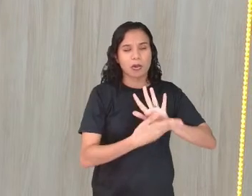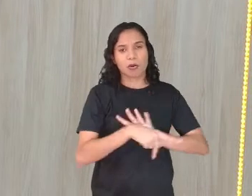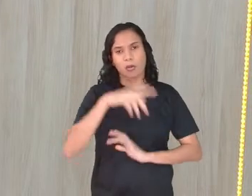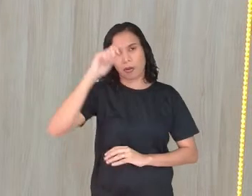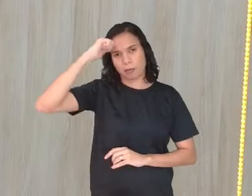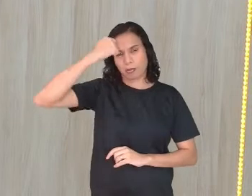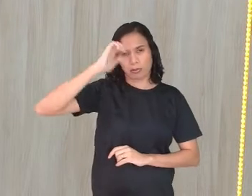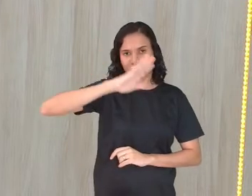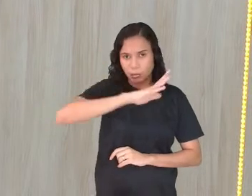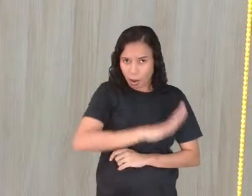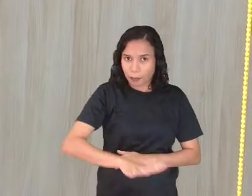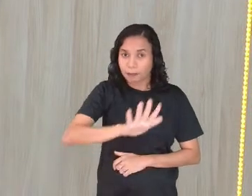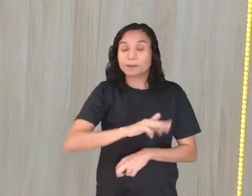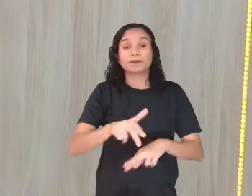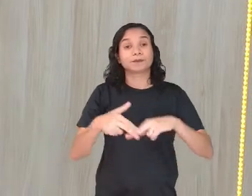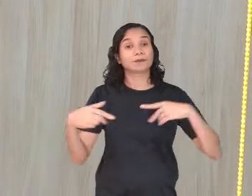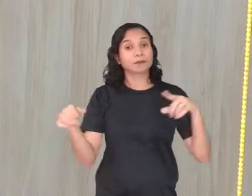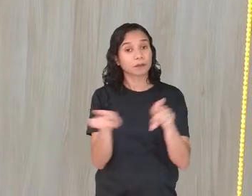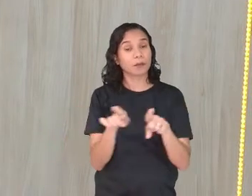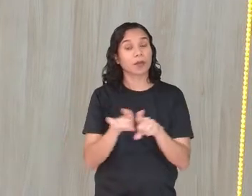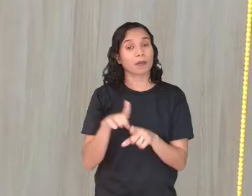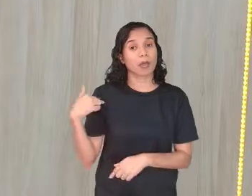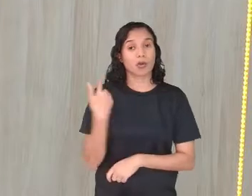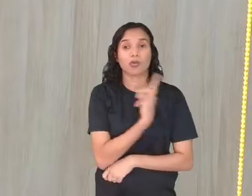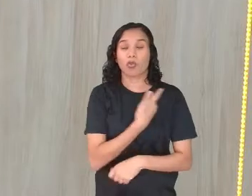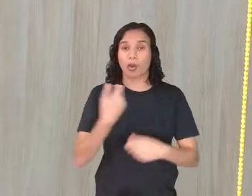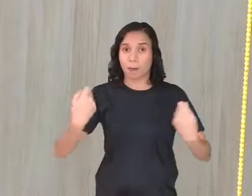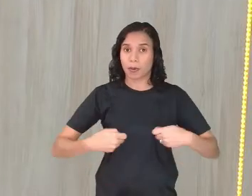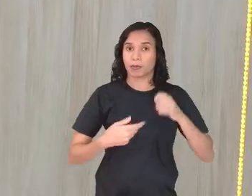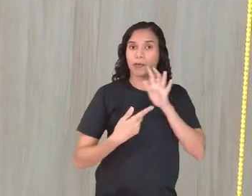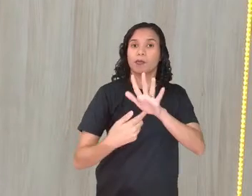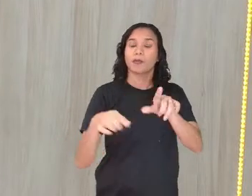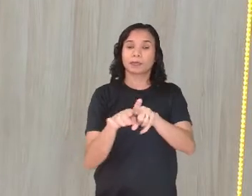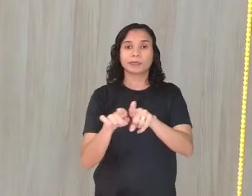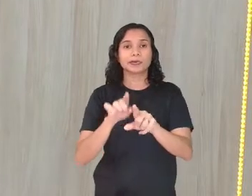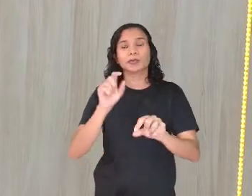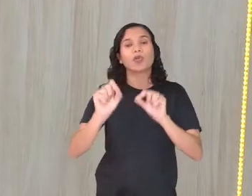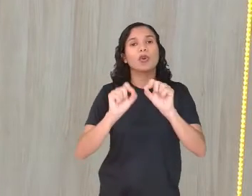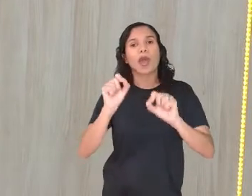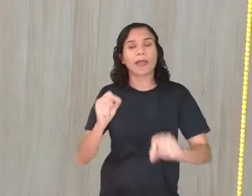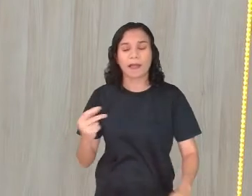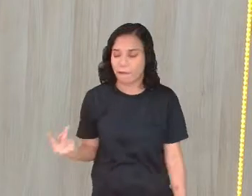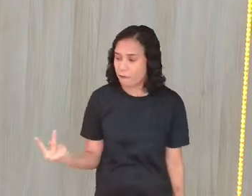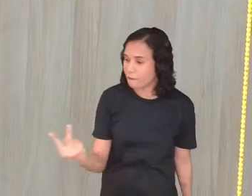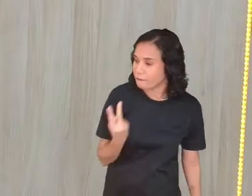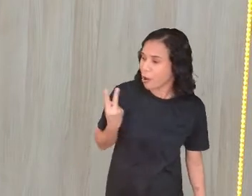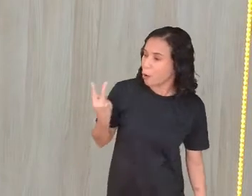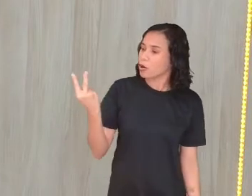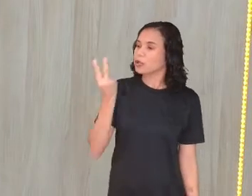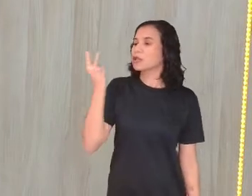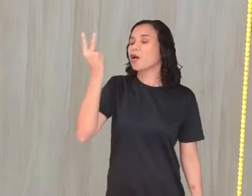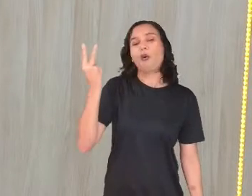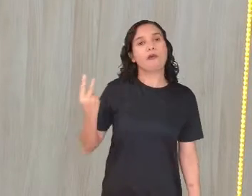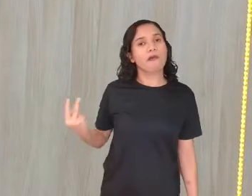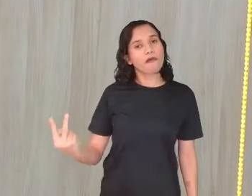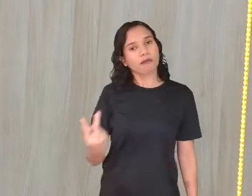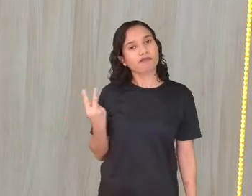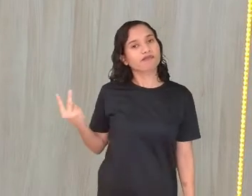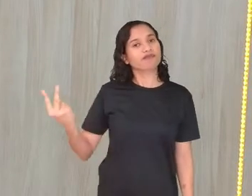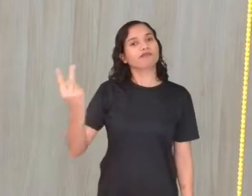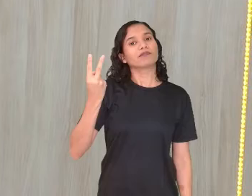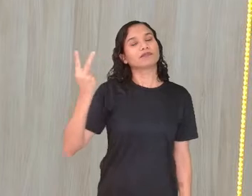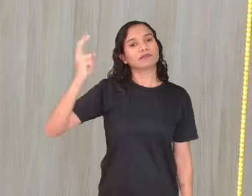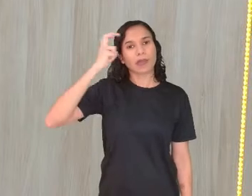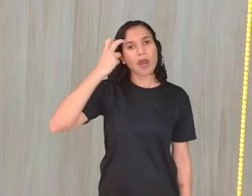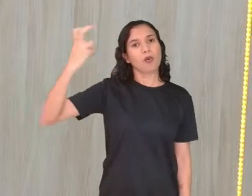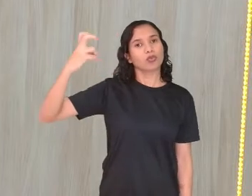E também, professor Jorge, a gente precisa trazer uma narrativa de valorizar, né, valorizar essa cultura